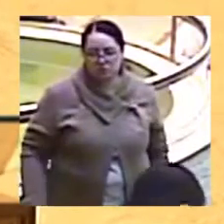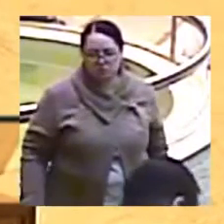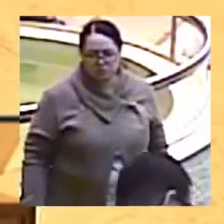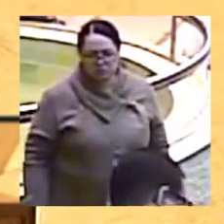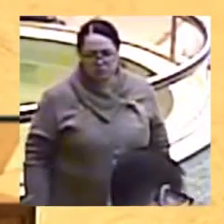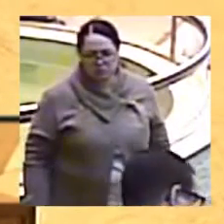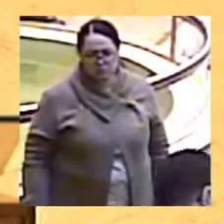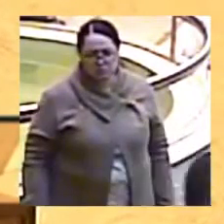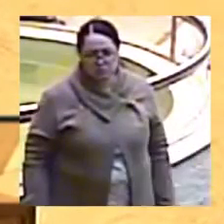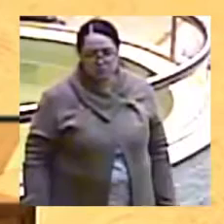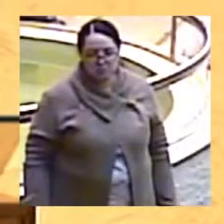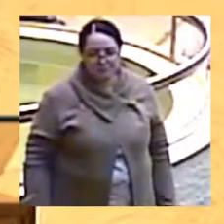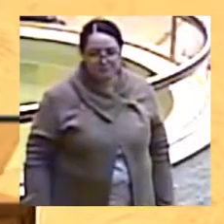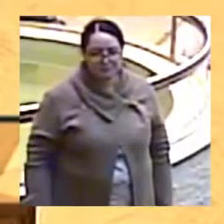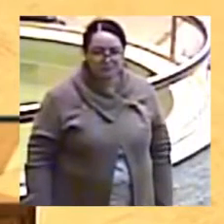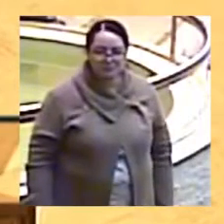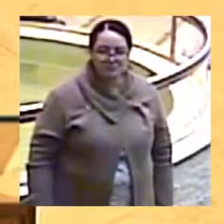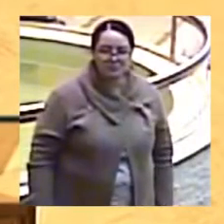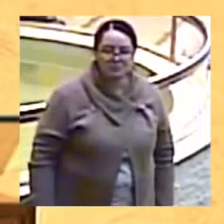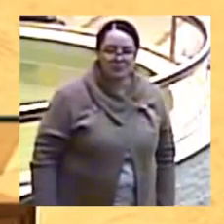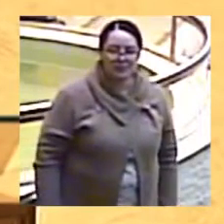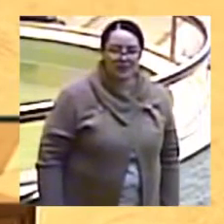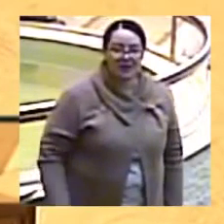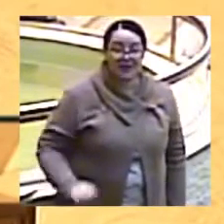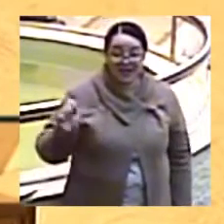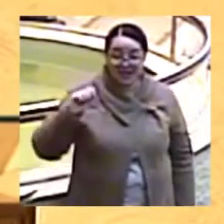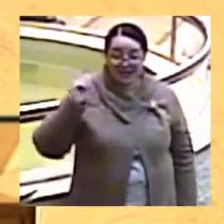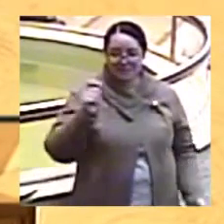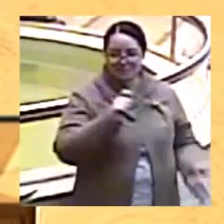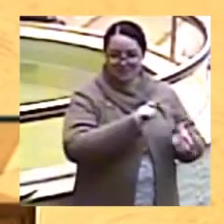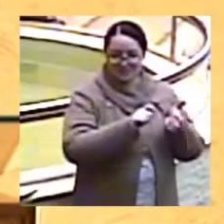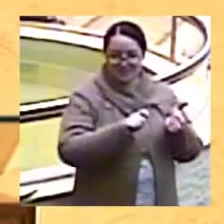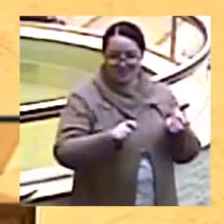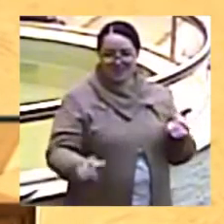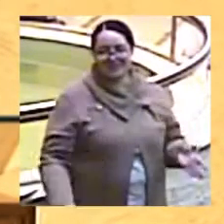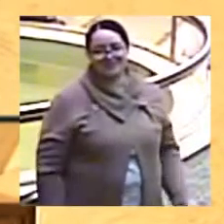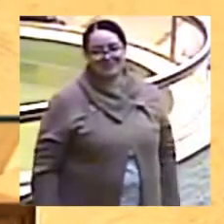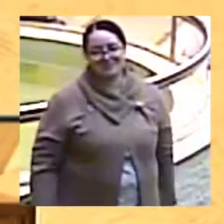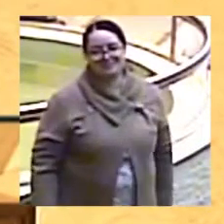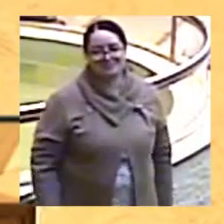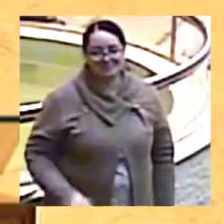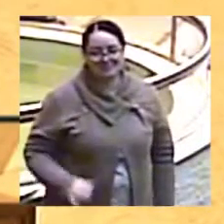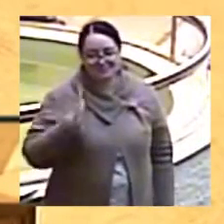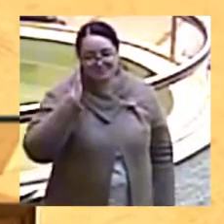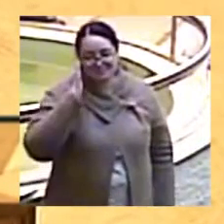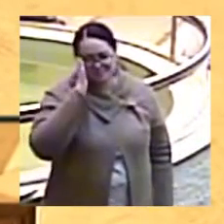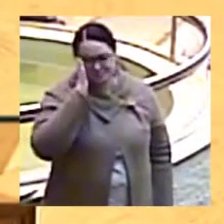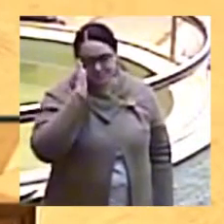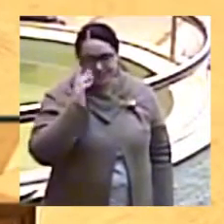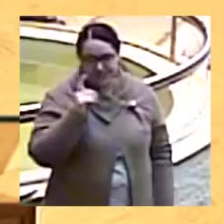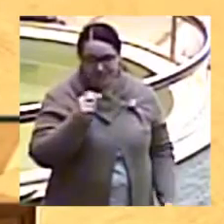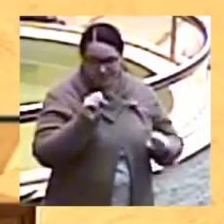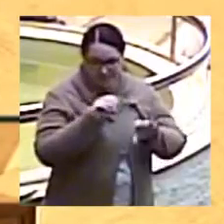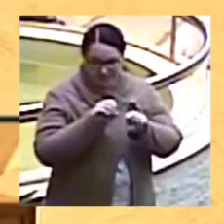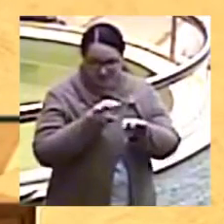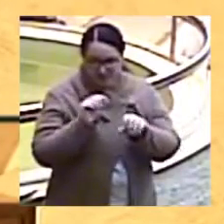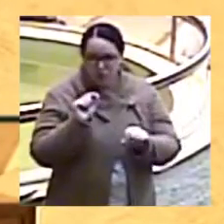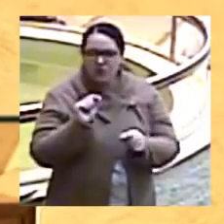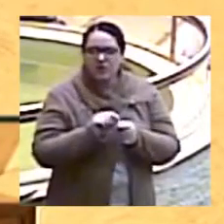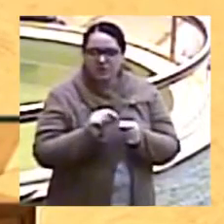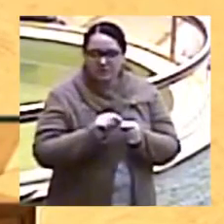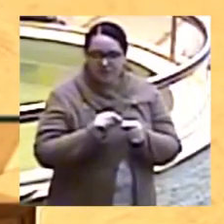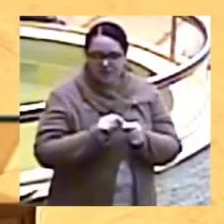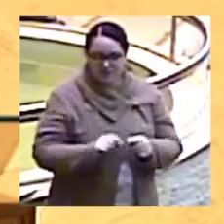ele nos dá uma lição maravilhosa, nesse texto bíblico. Ele nos ensina, o que fazer, quando os